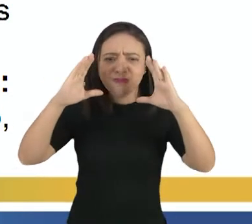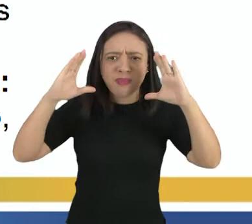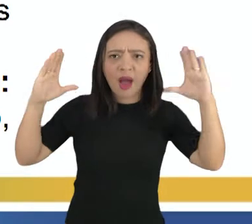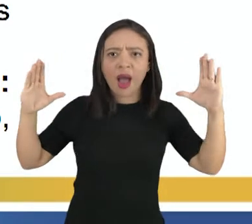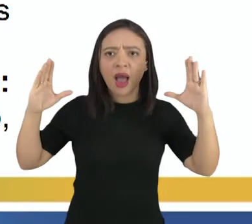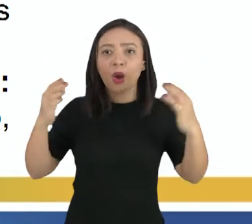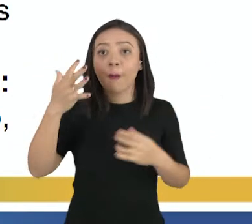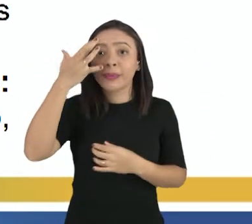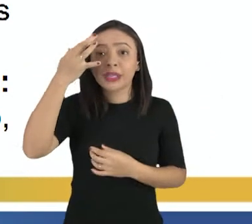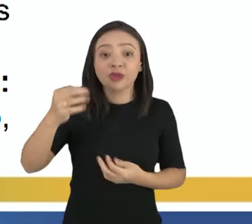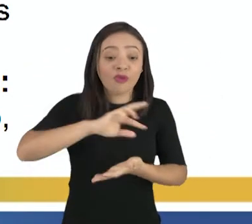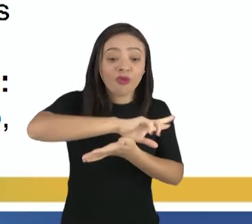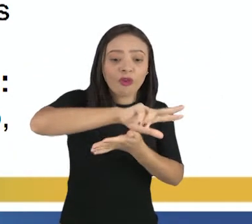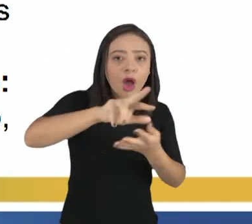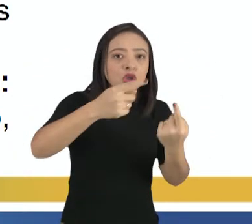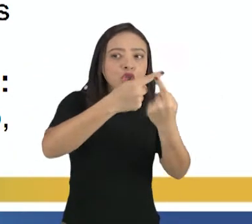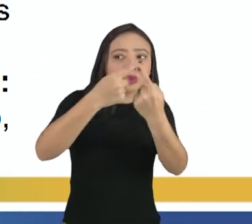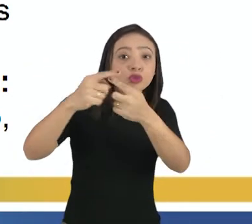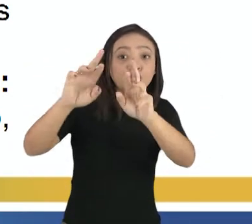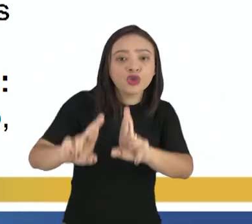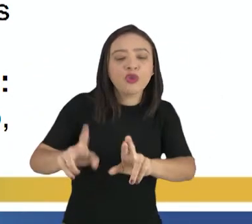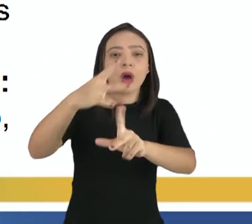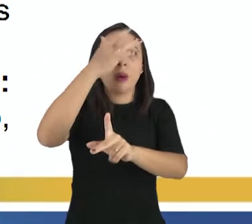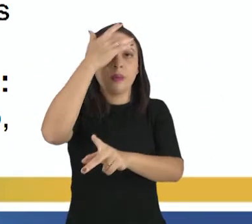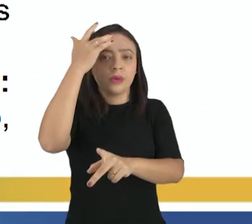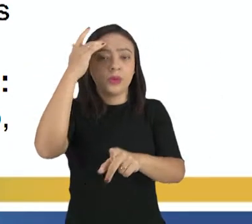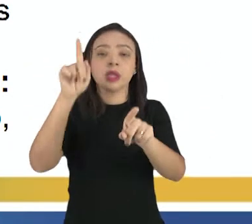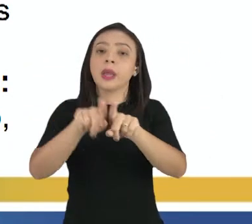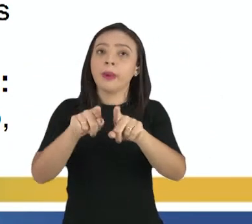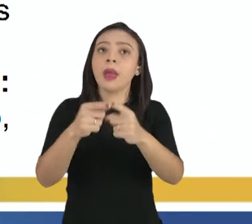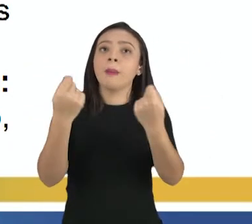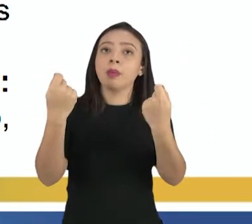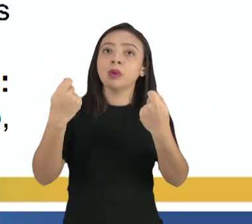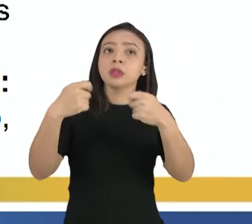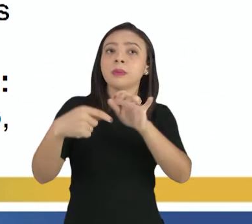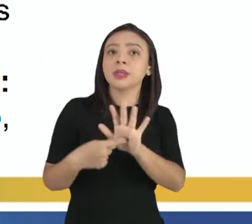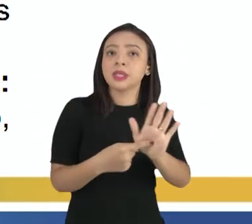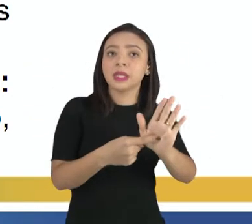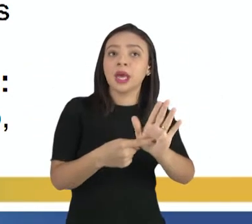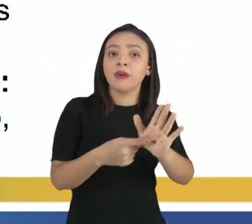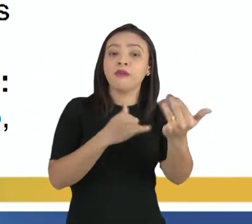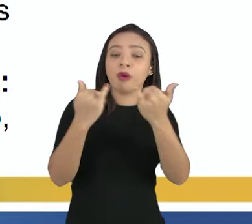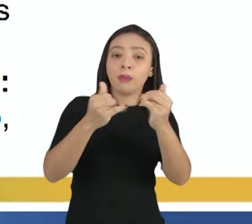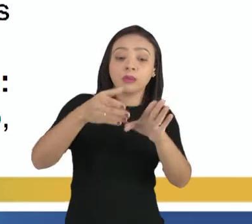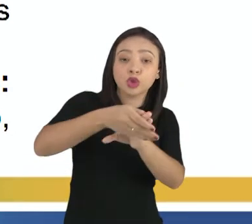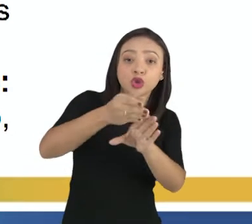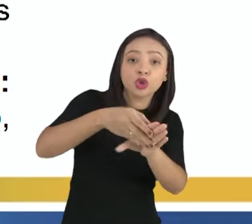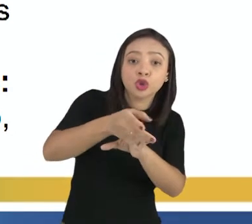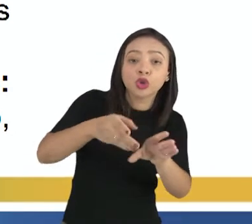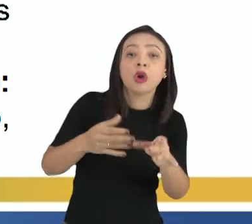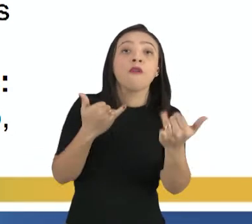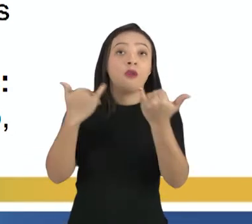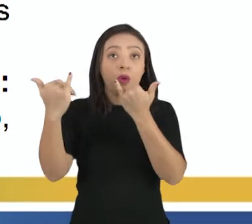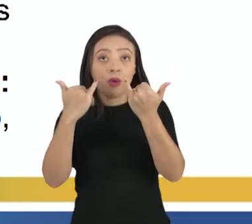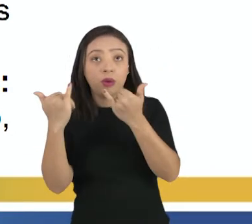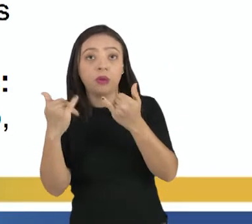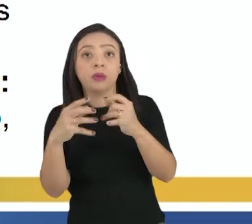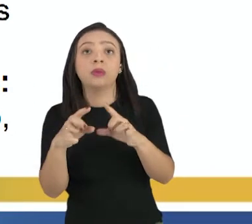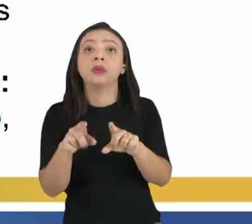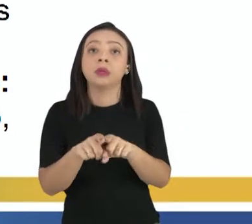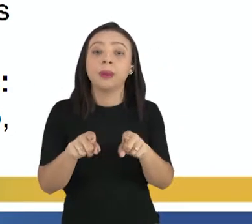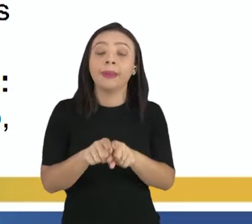de pessoas o texto explicativo pode apresentar recursos como instrução e informação